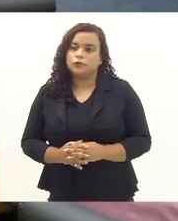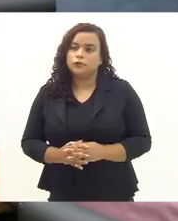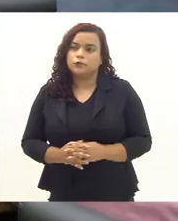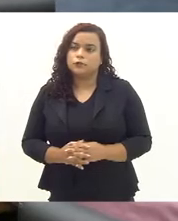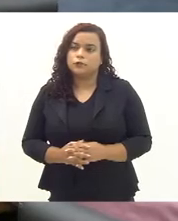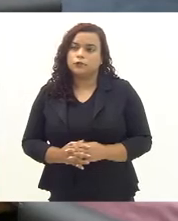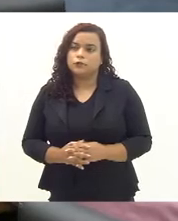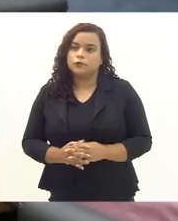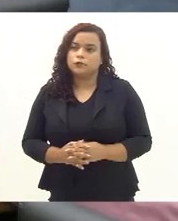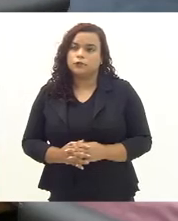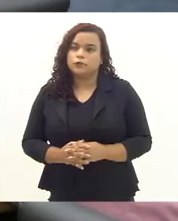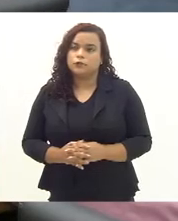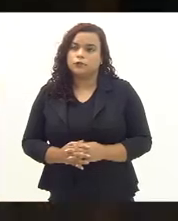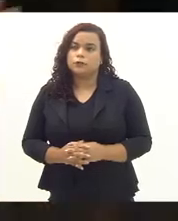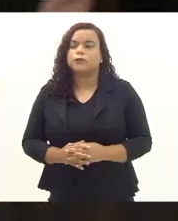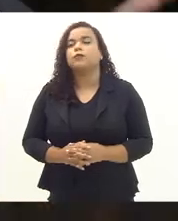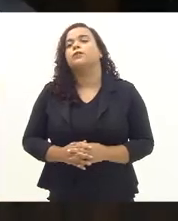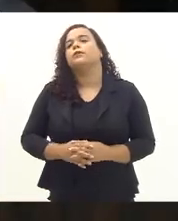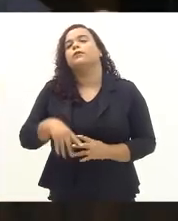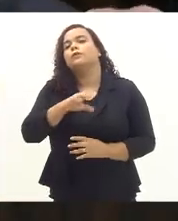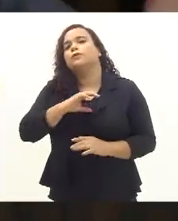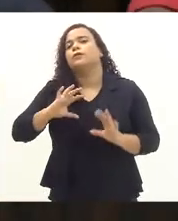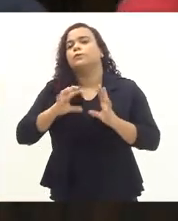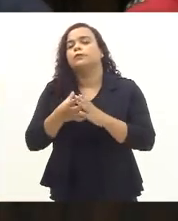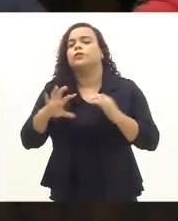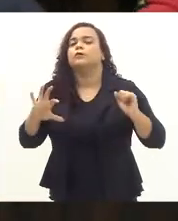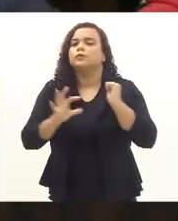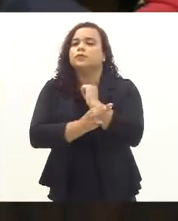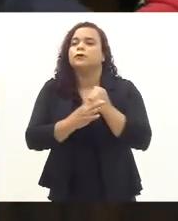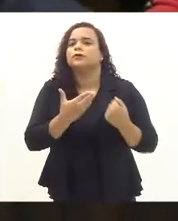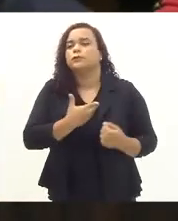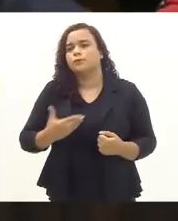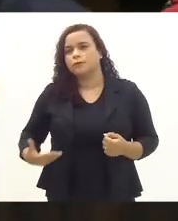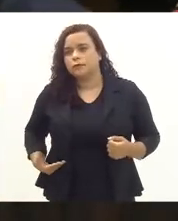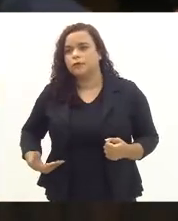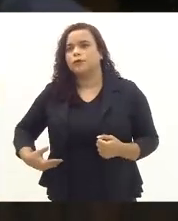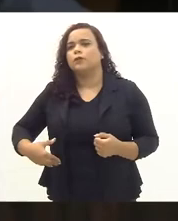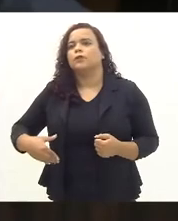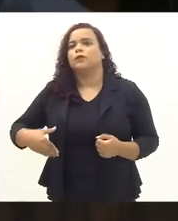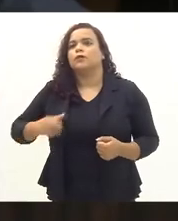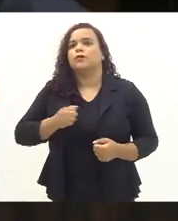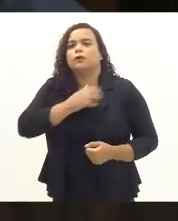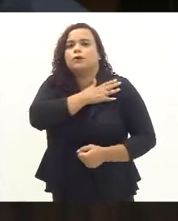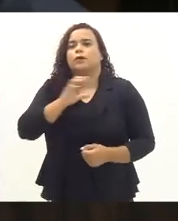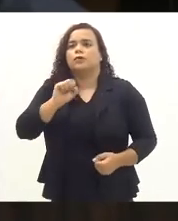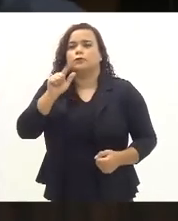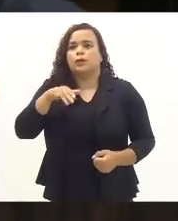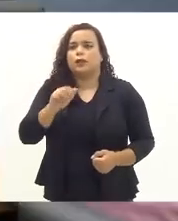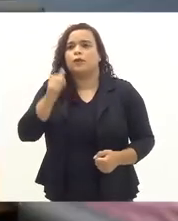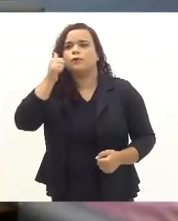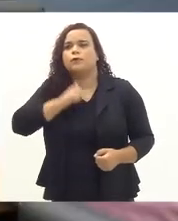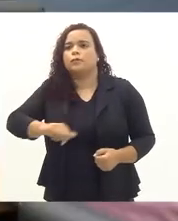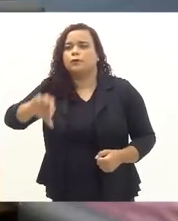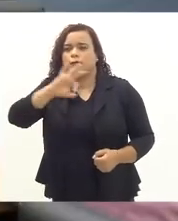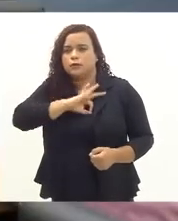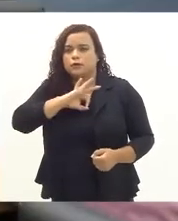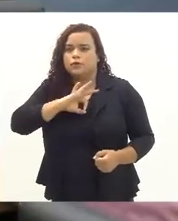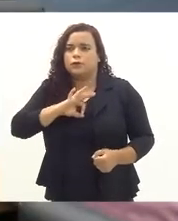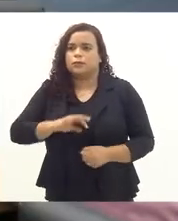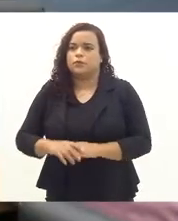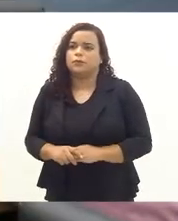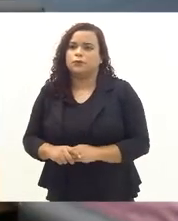e pela comissão de Segurança Pública Deputado Coronel Salema deputada Martha Rocha